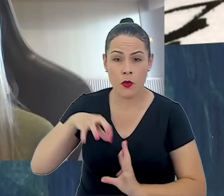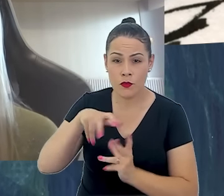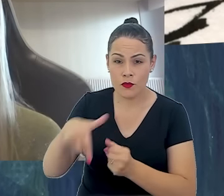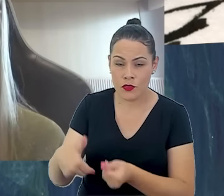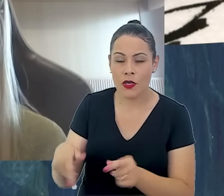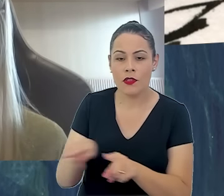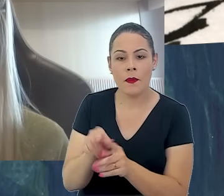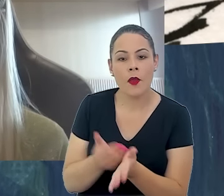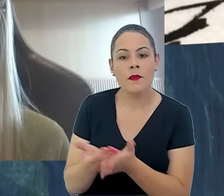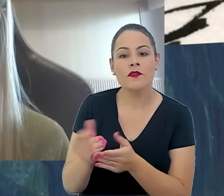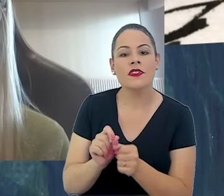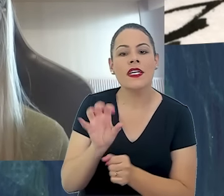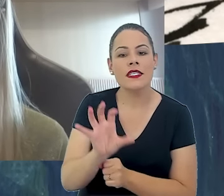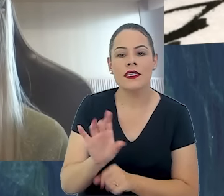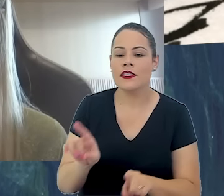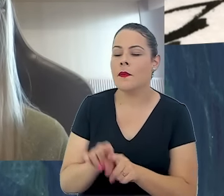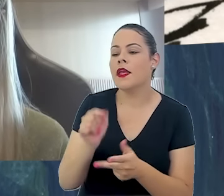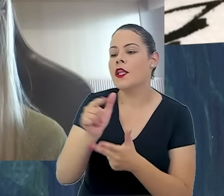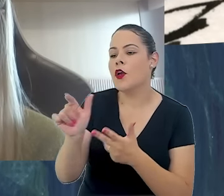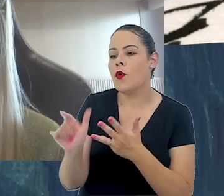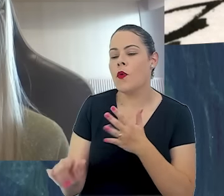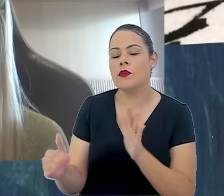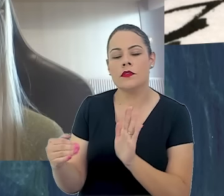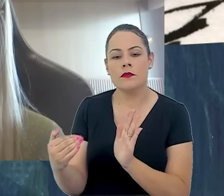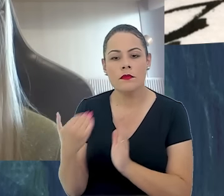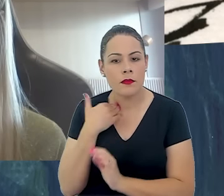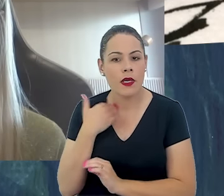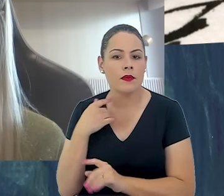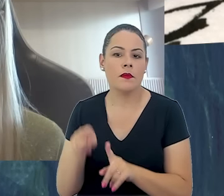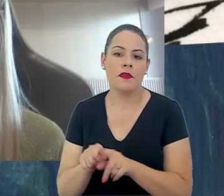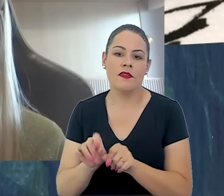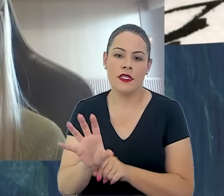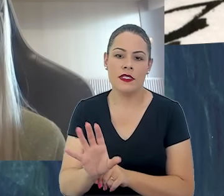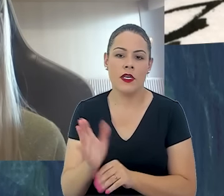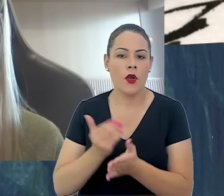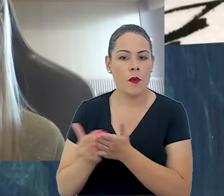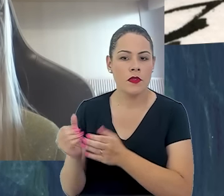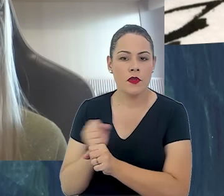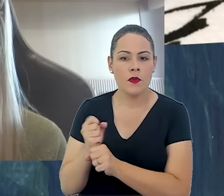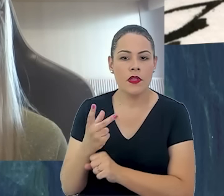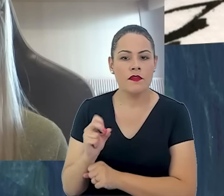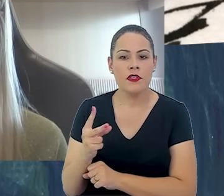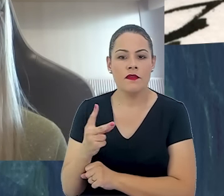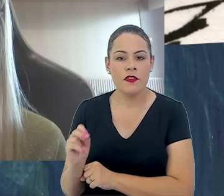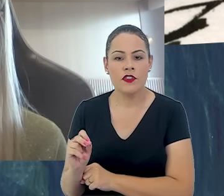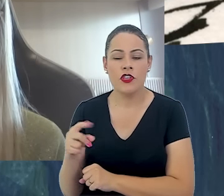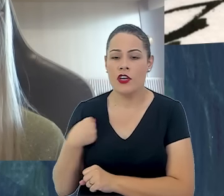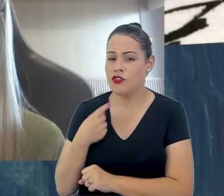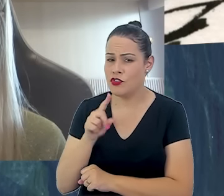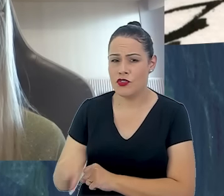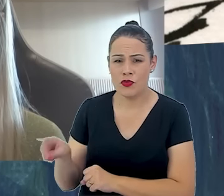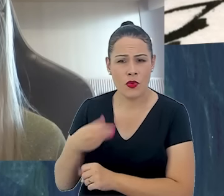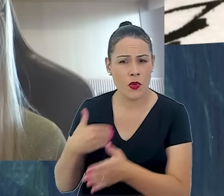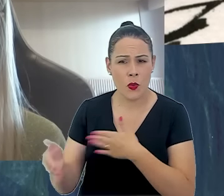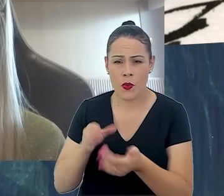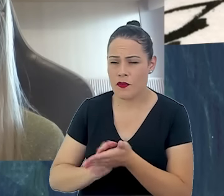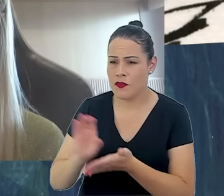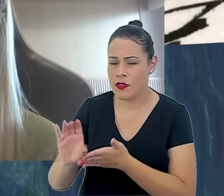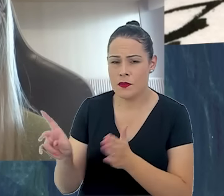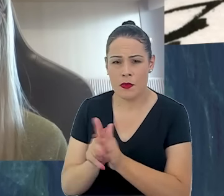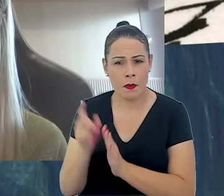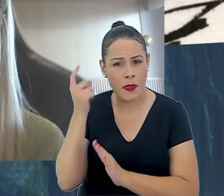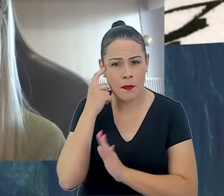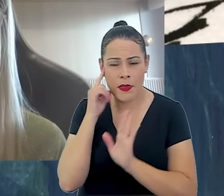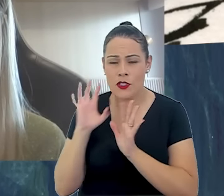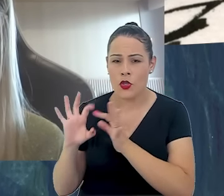fazer a mesma coisa. E outros bancos estão passando por isso. Desde 2020, nós nos excluímos de qualquer financiamento da